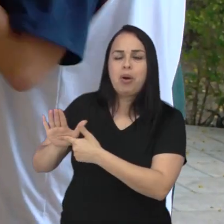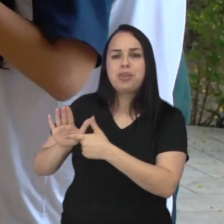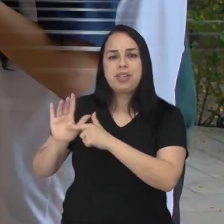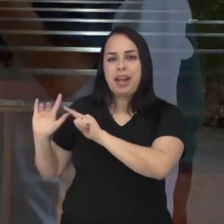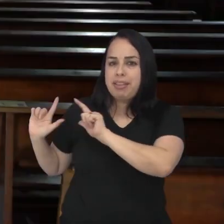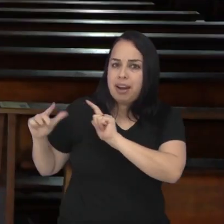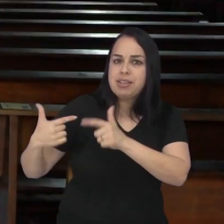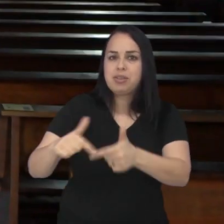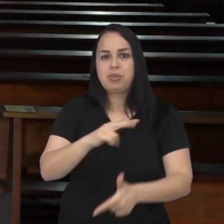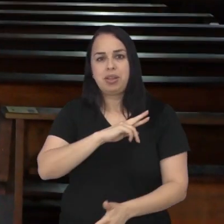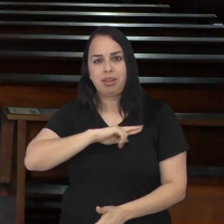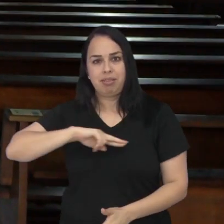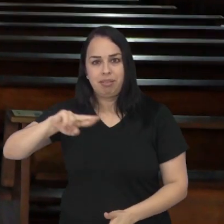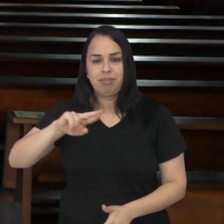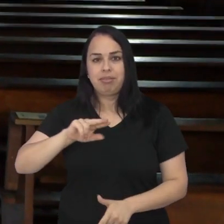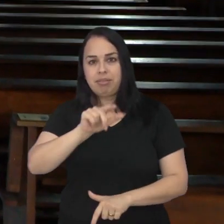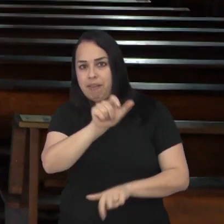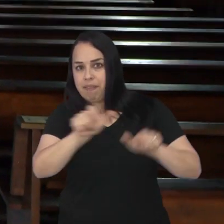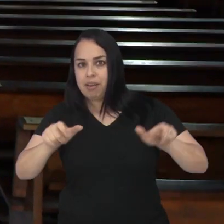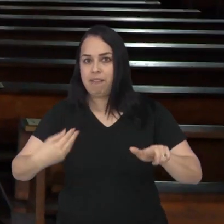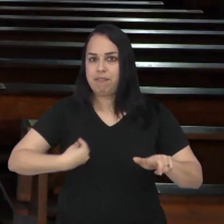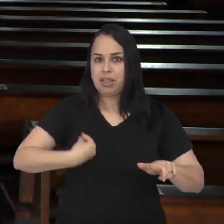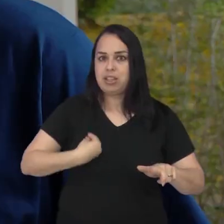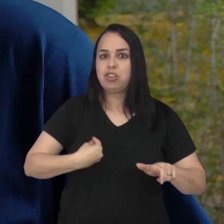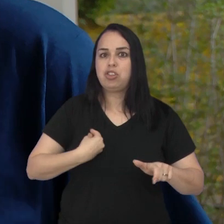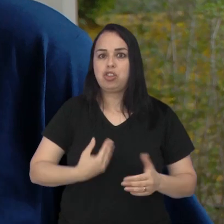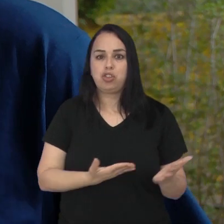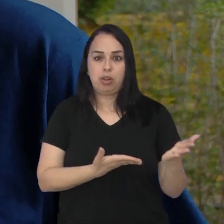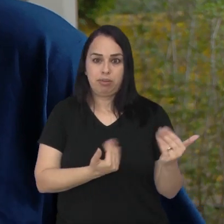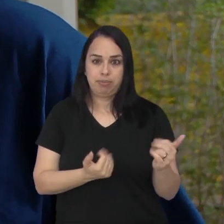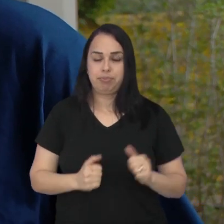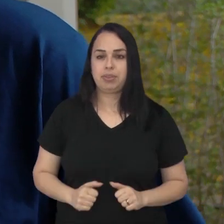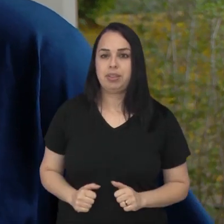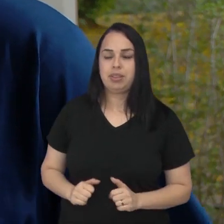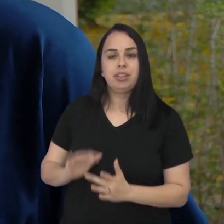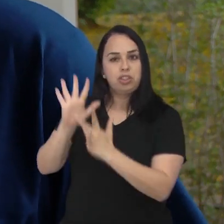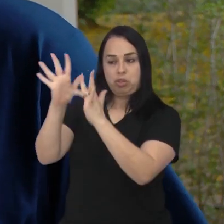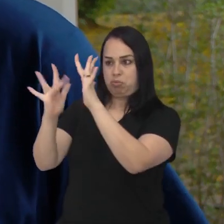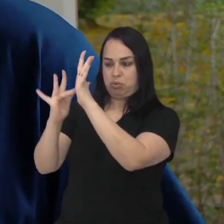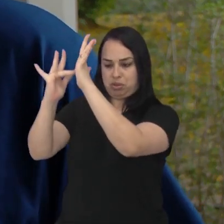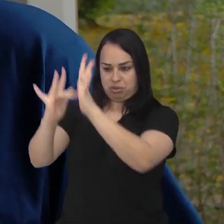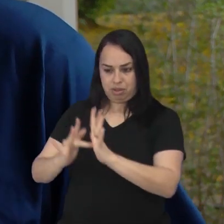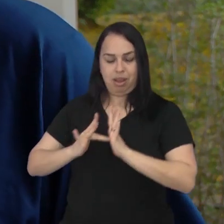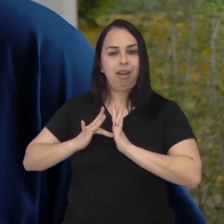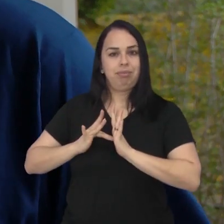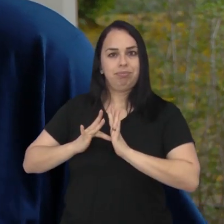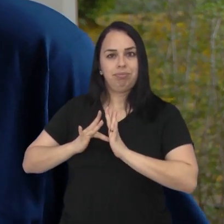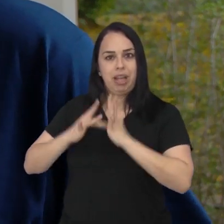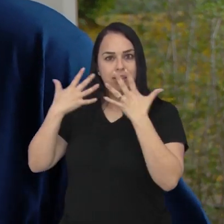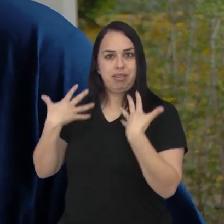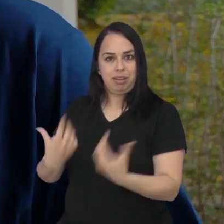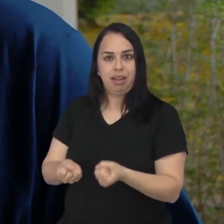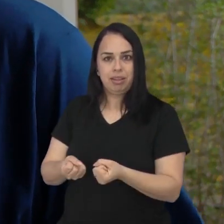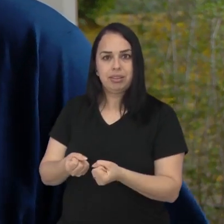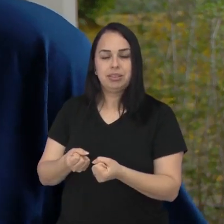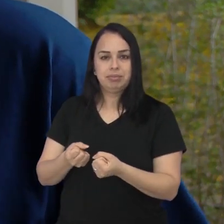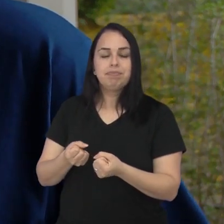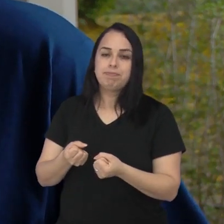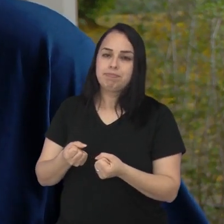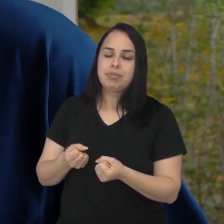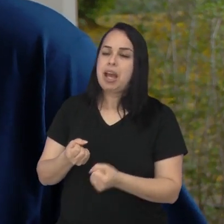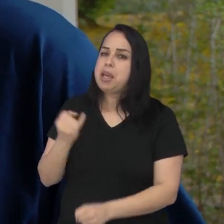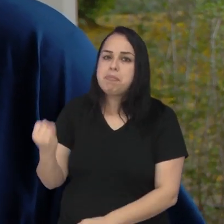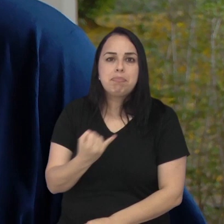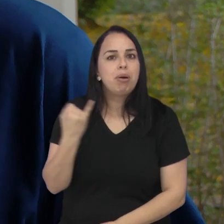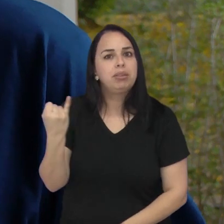das tradições religiosas na vida dos jovens. Encontrar Jesus, encontrar Cristo na nossa religião, na nossa paróquia, com os